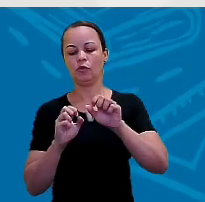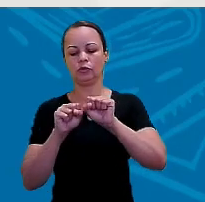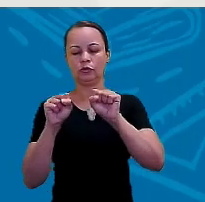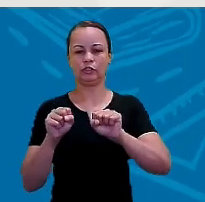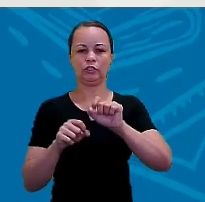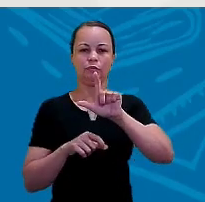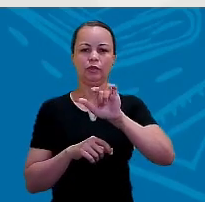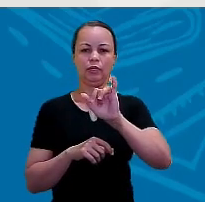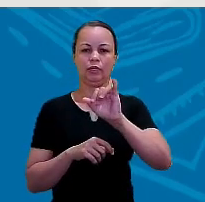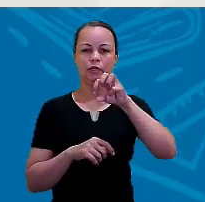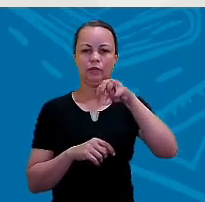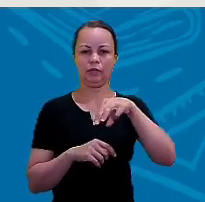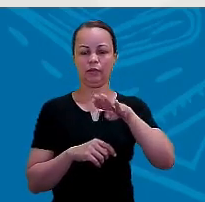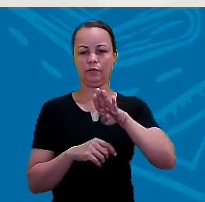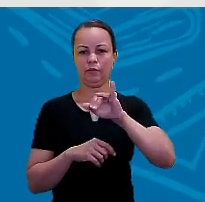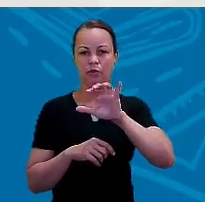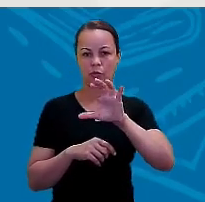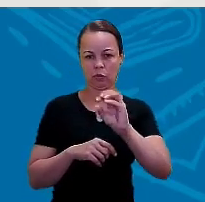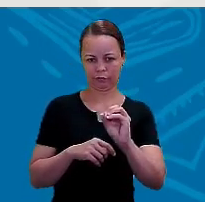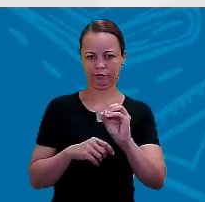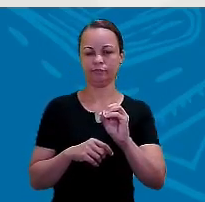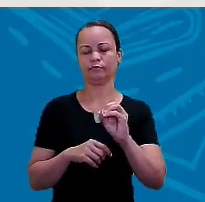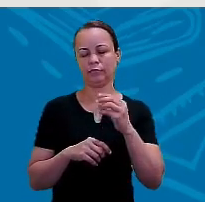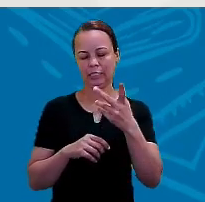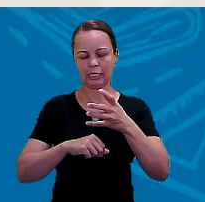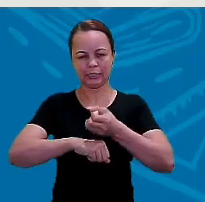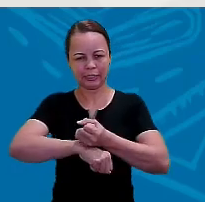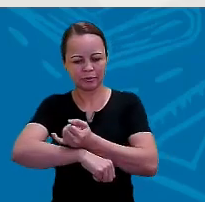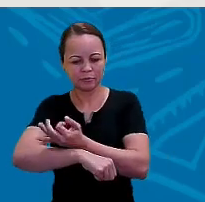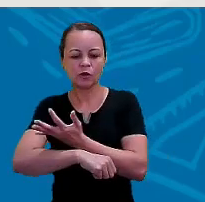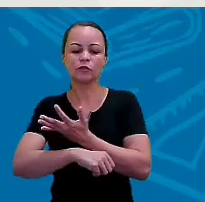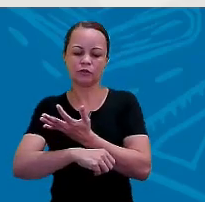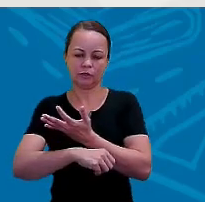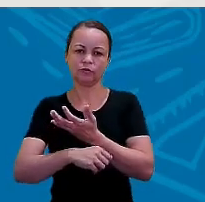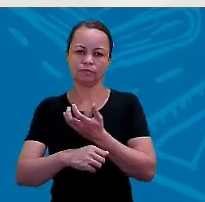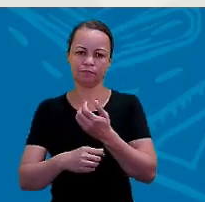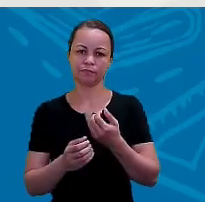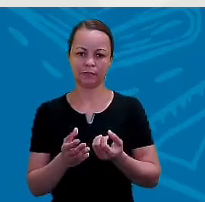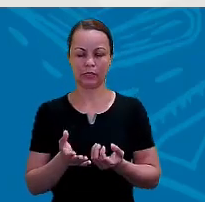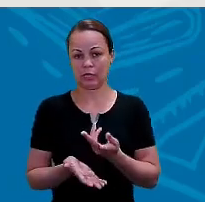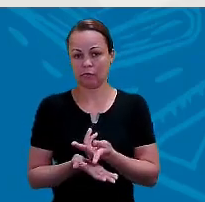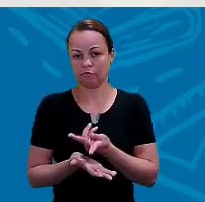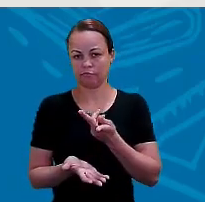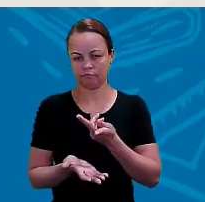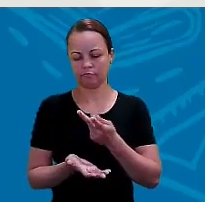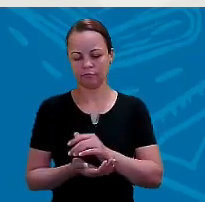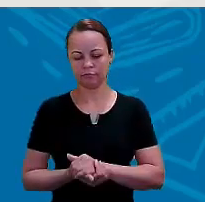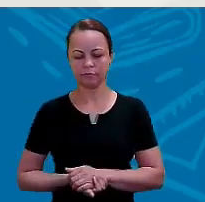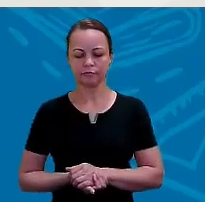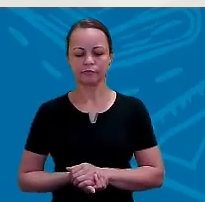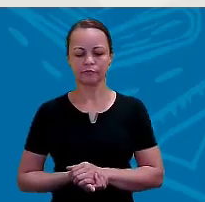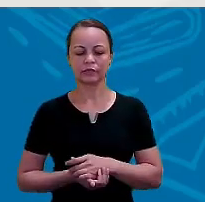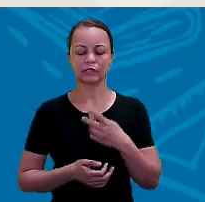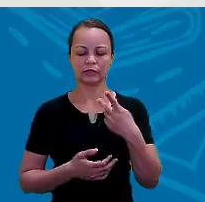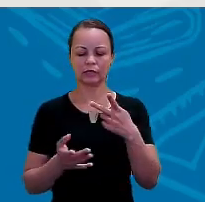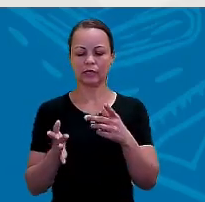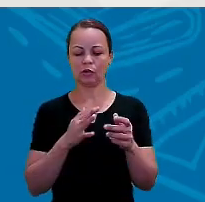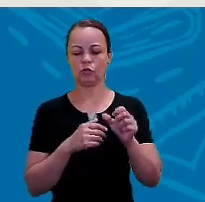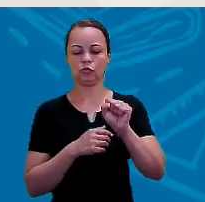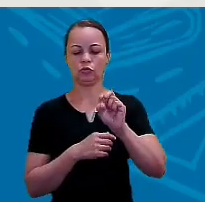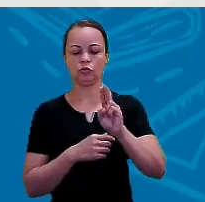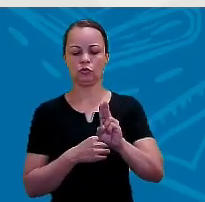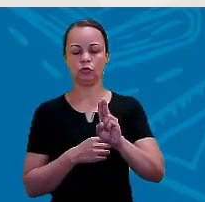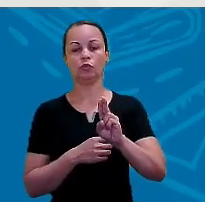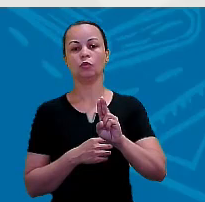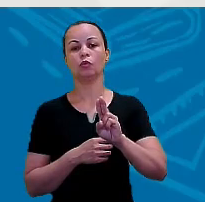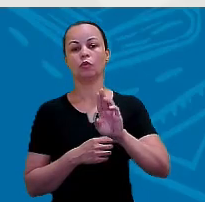estaria ligado às nossas emoções, ao recrutar as nossas emoções. São regiões que a gente pode dizer subcorticais. E